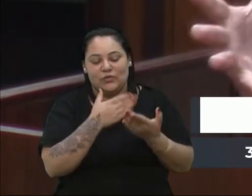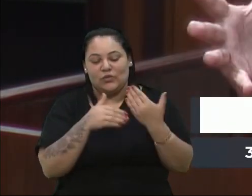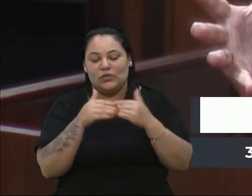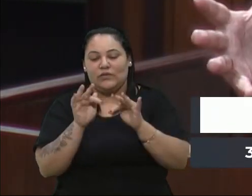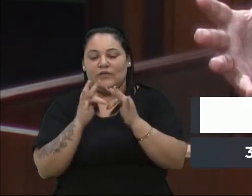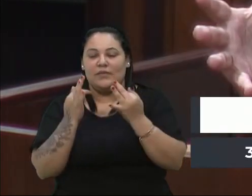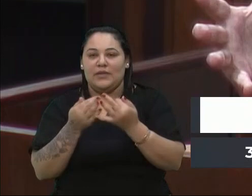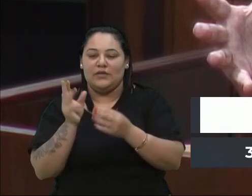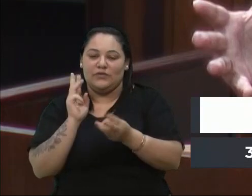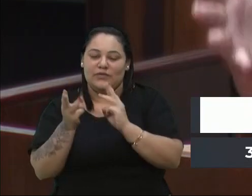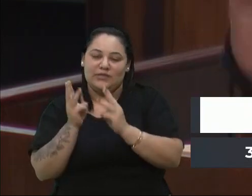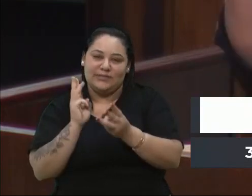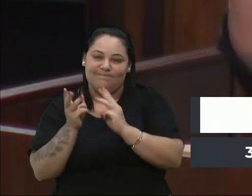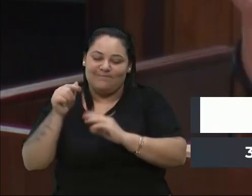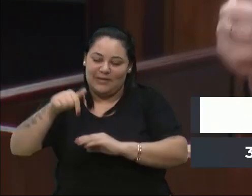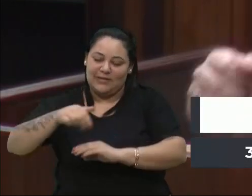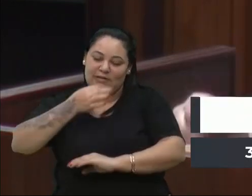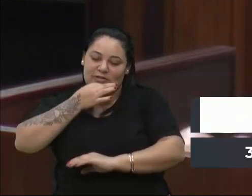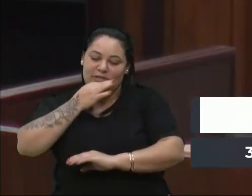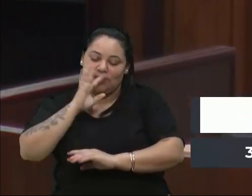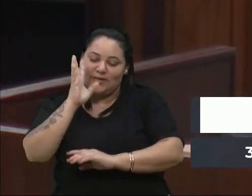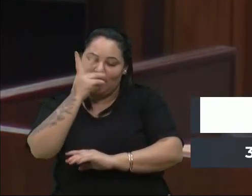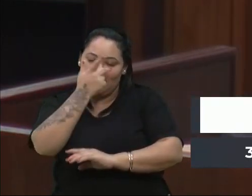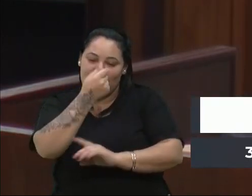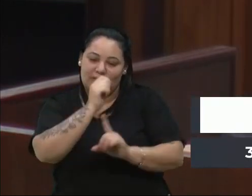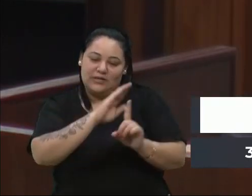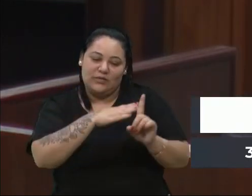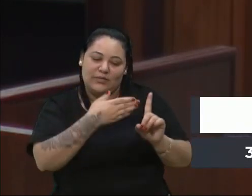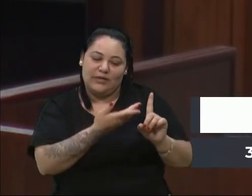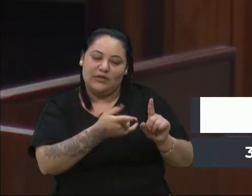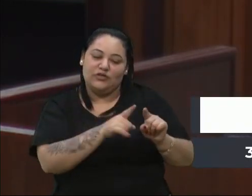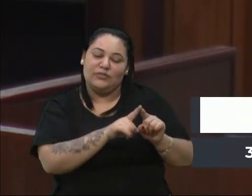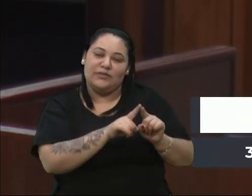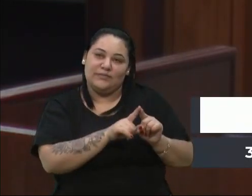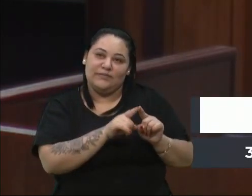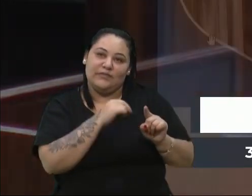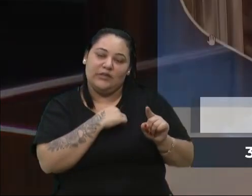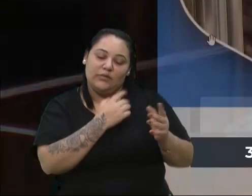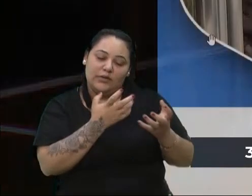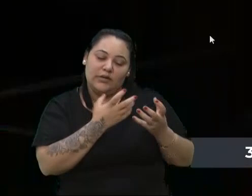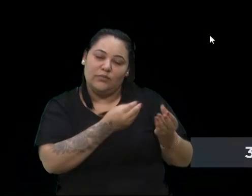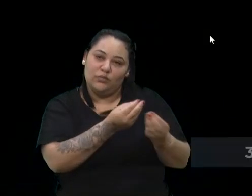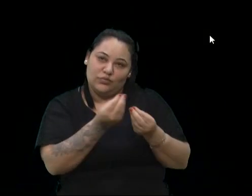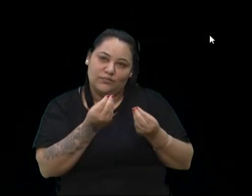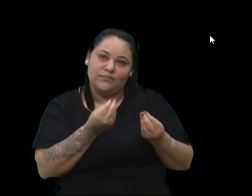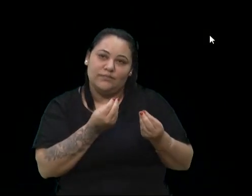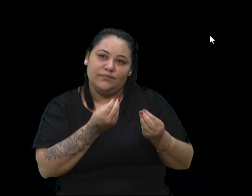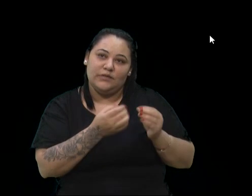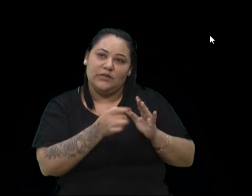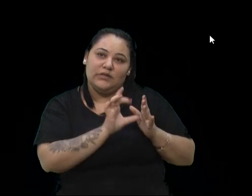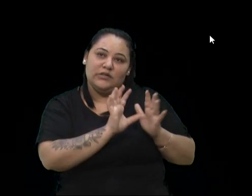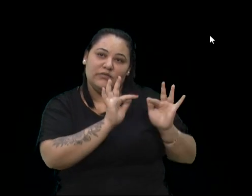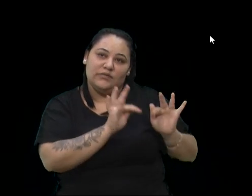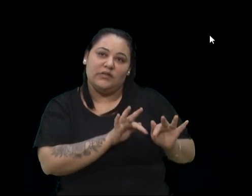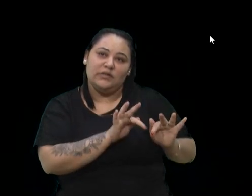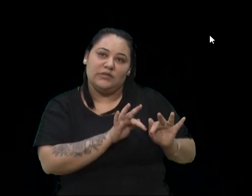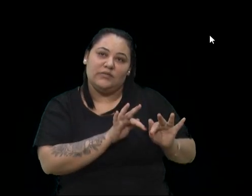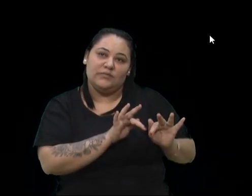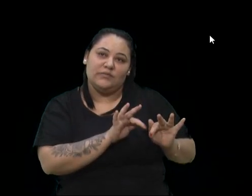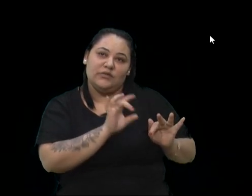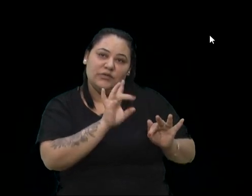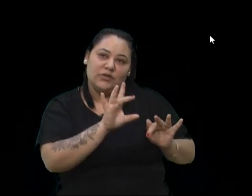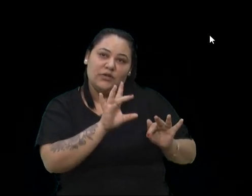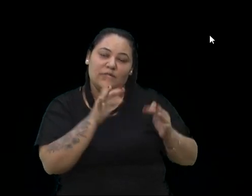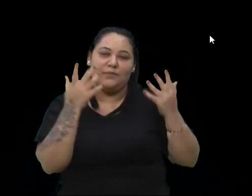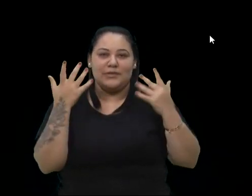dos Vanzeiros de Caxias do Sul, essa belíssima homenagem, que eu gostaria aqui, antes de encerrar, senhor presidente, somente uma salva